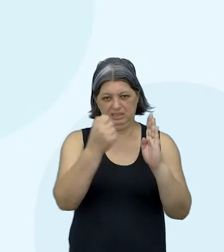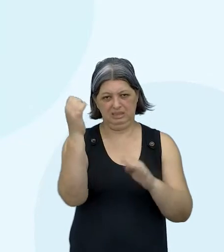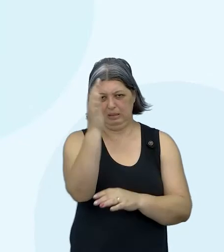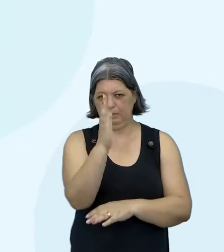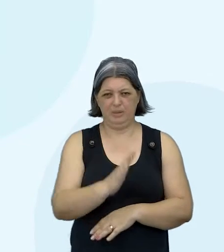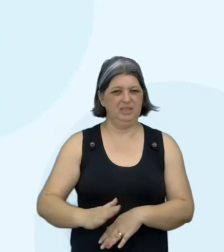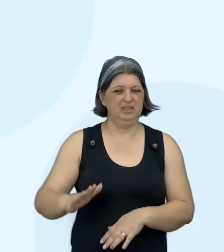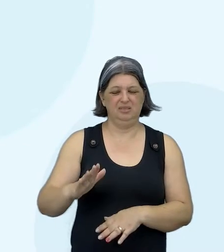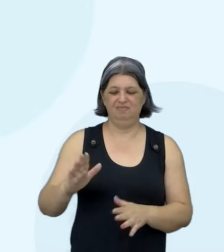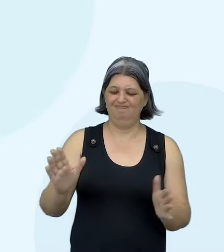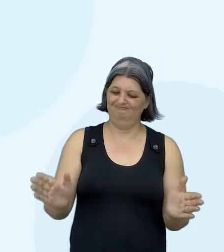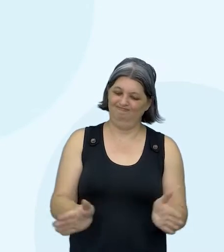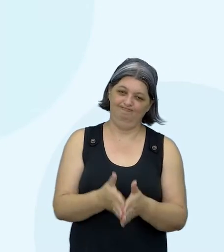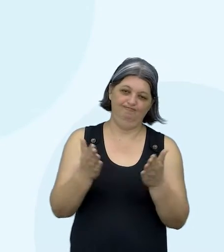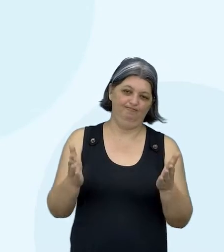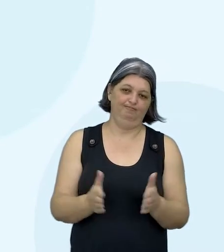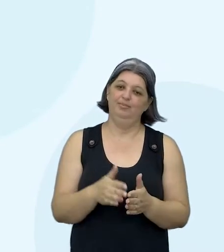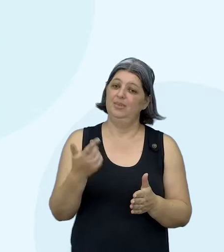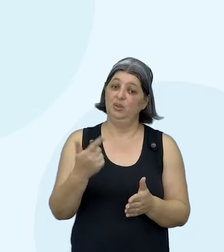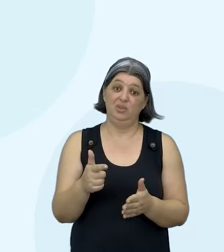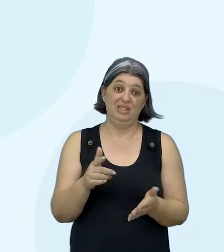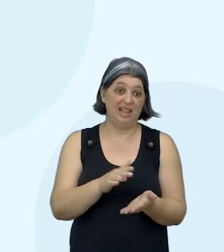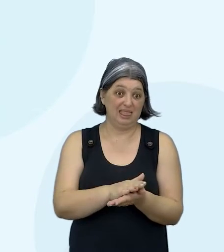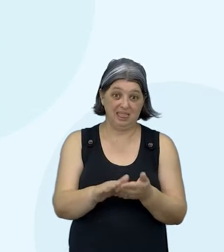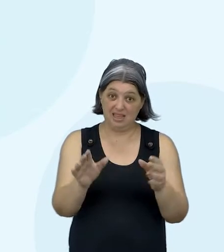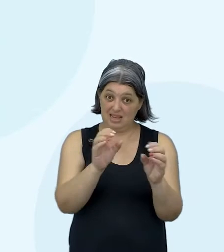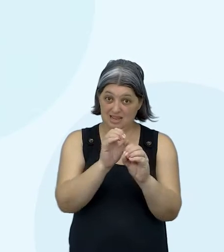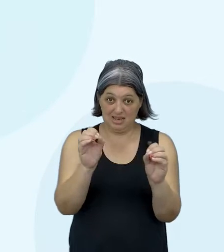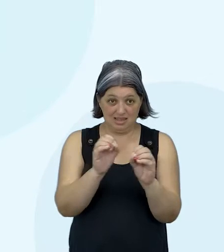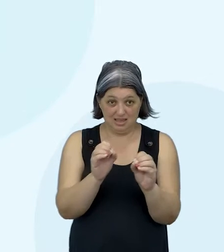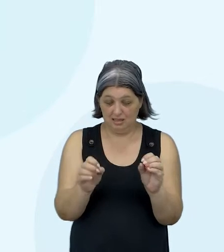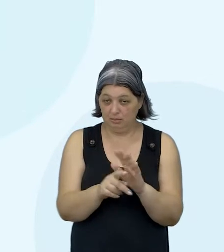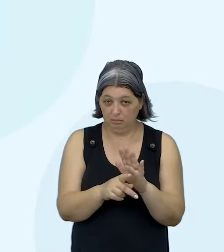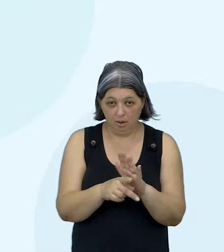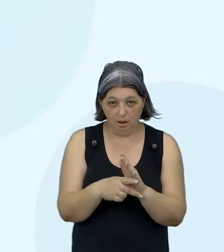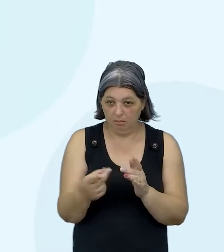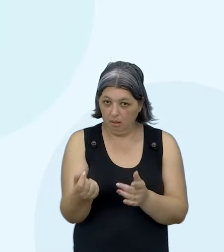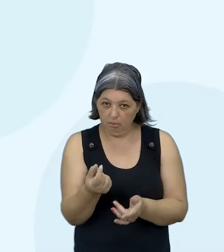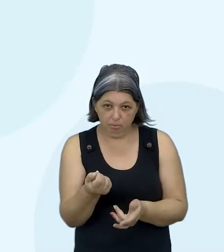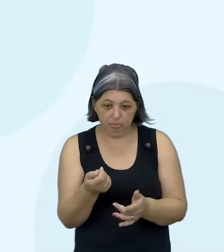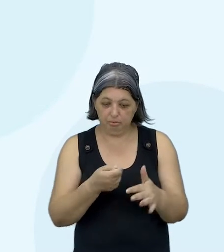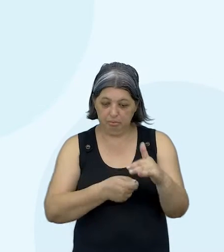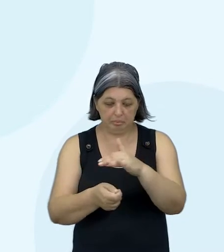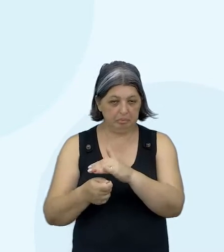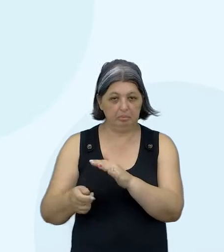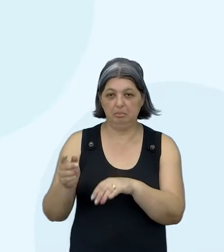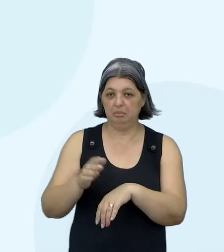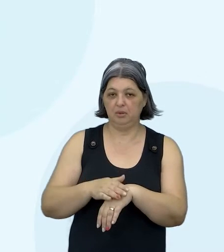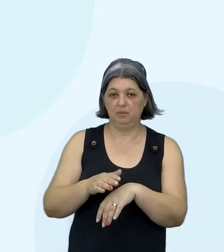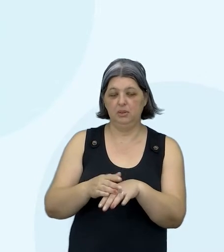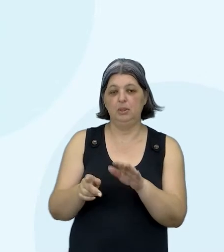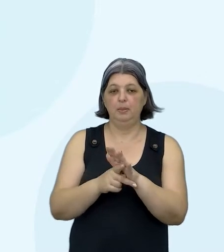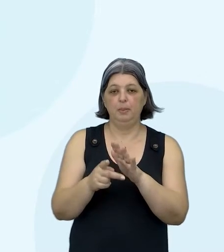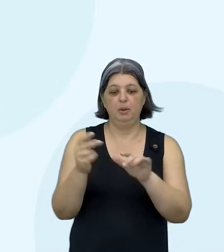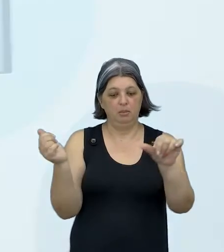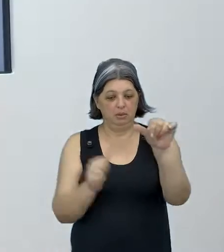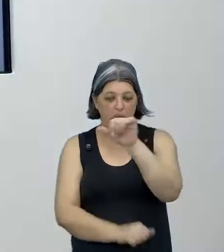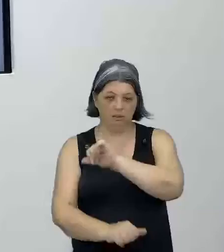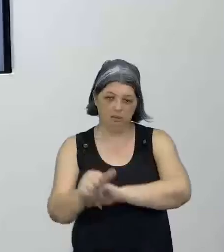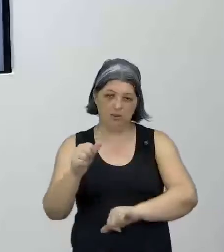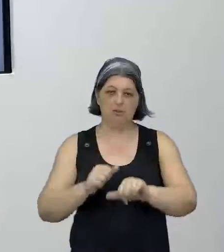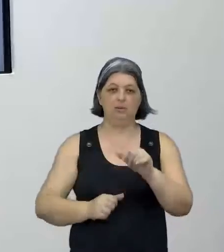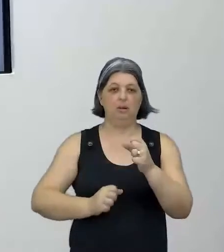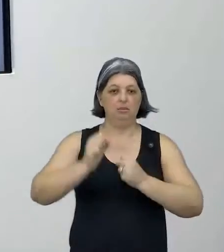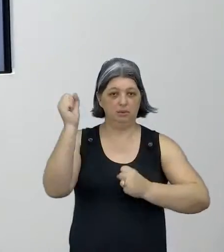pobre. Ela não tinha capitais necessárias para fazer a industrialização do país. E aí eu vou